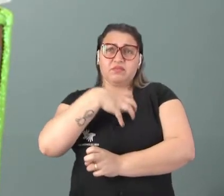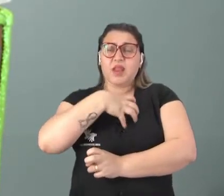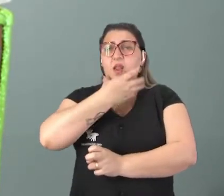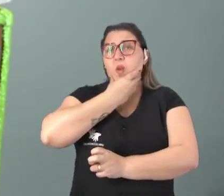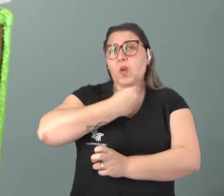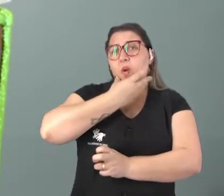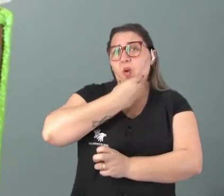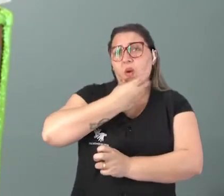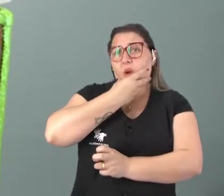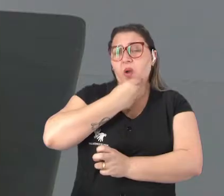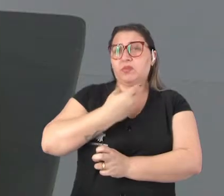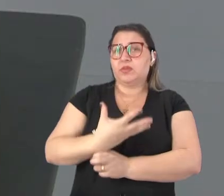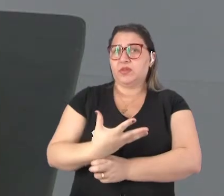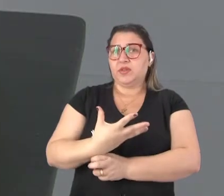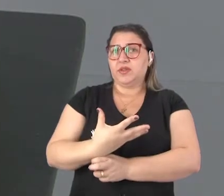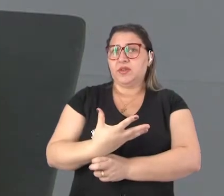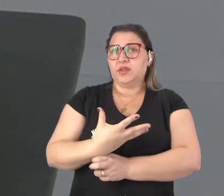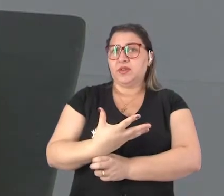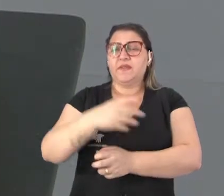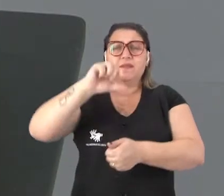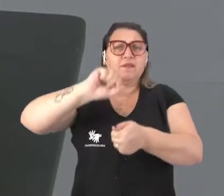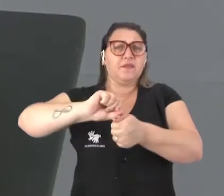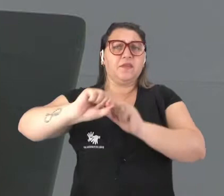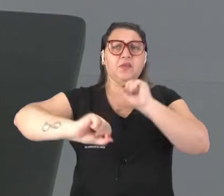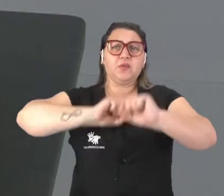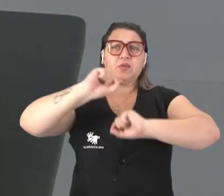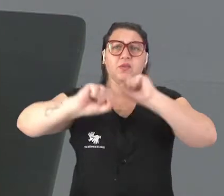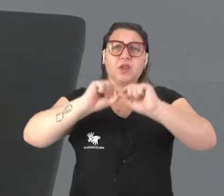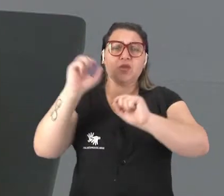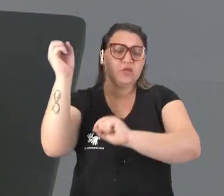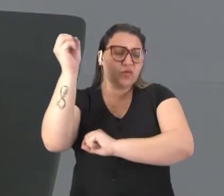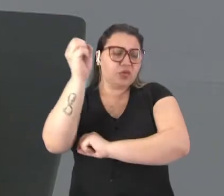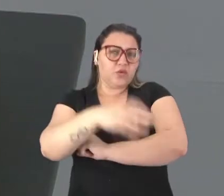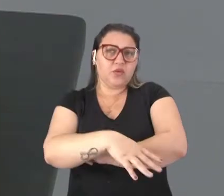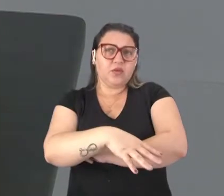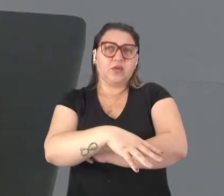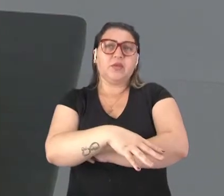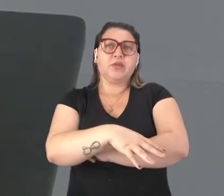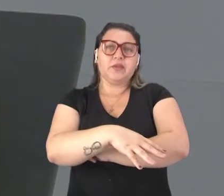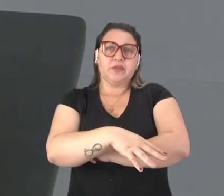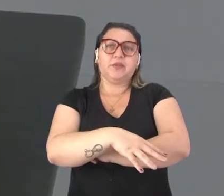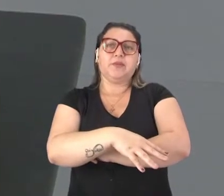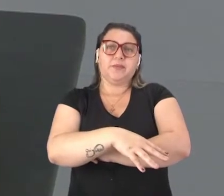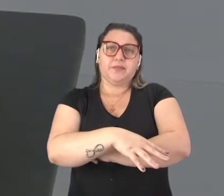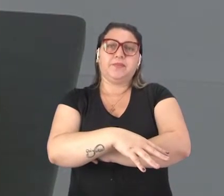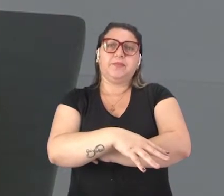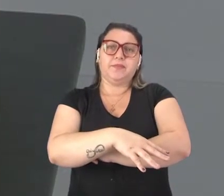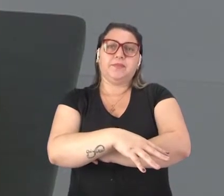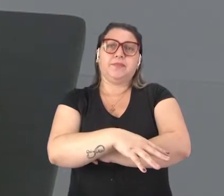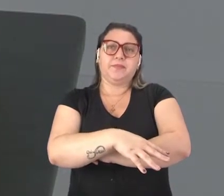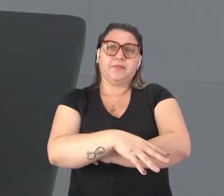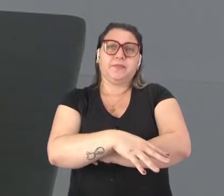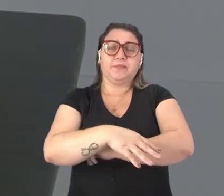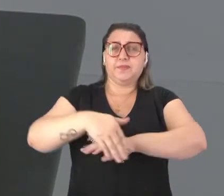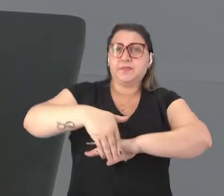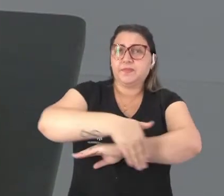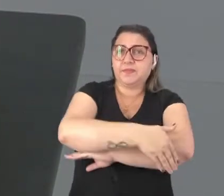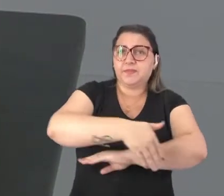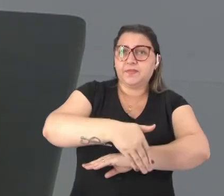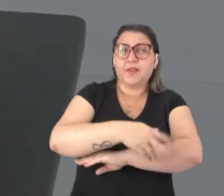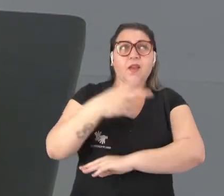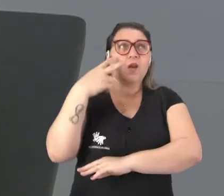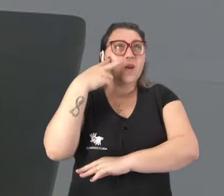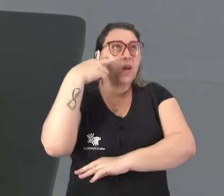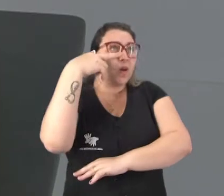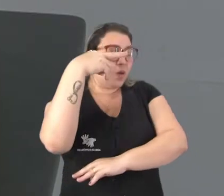aqui, né? O que ele estava fazendo? Além de jogar o recipiente, né, na calçada, estava